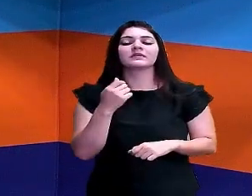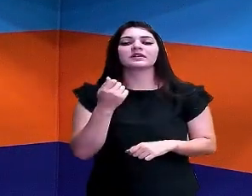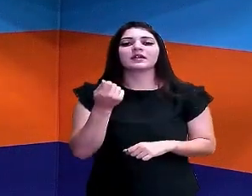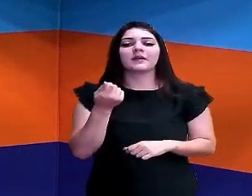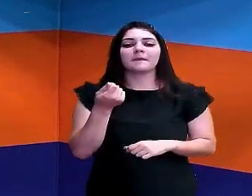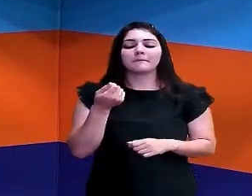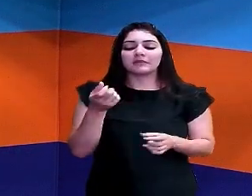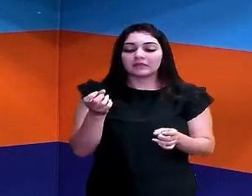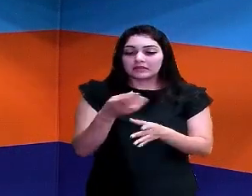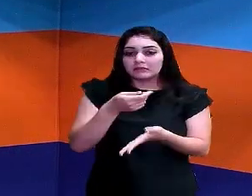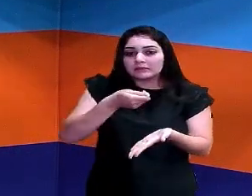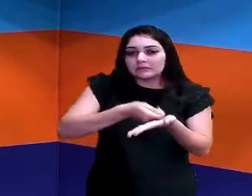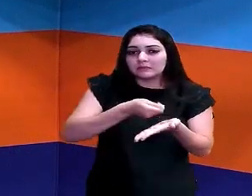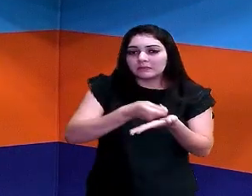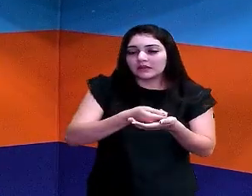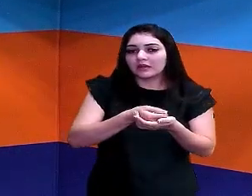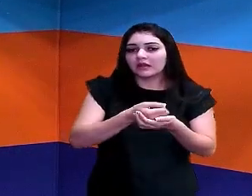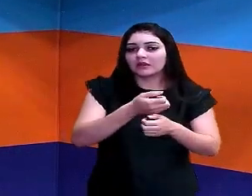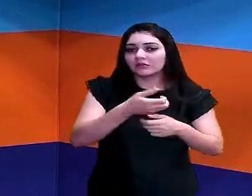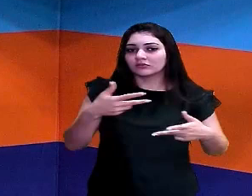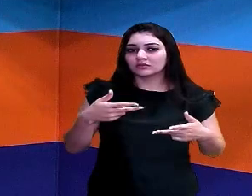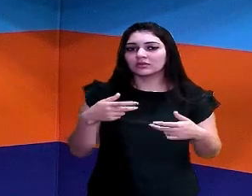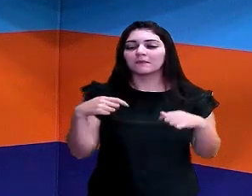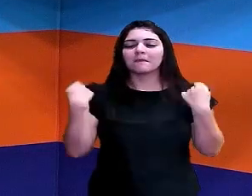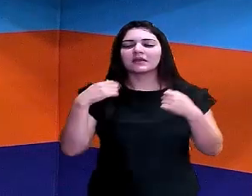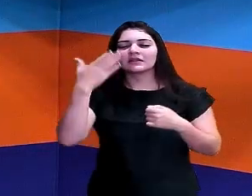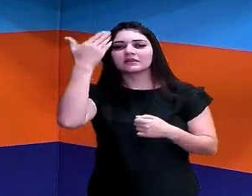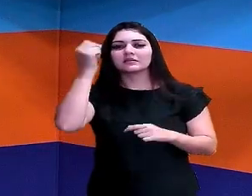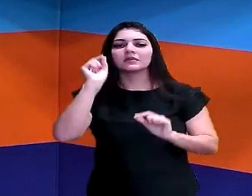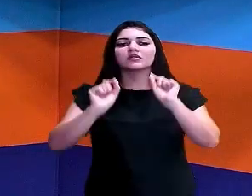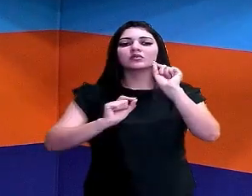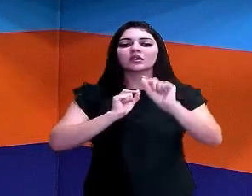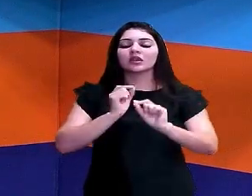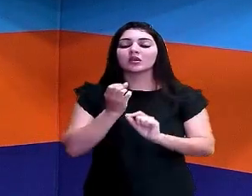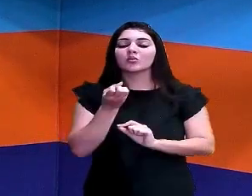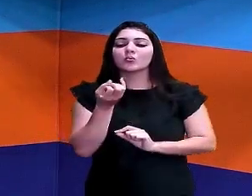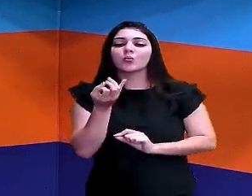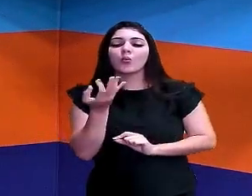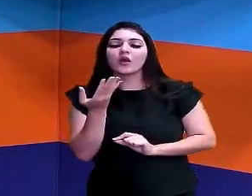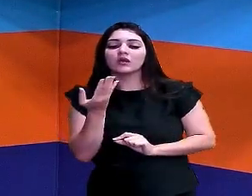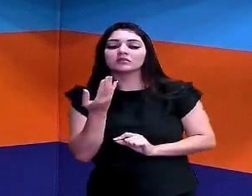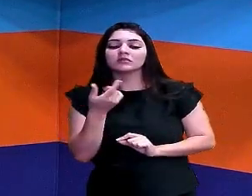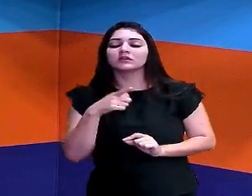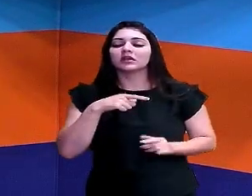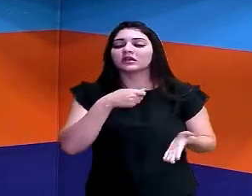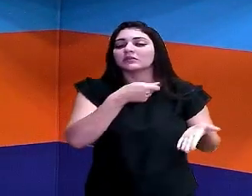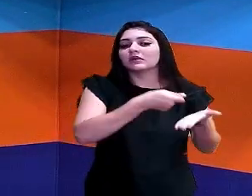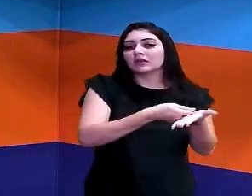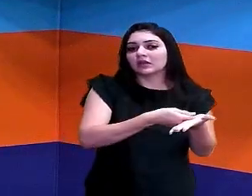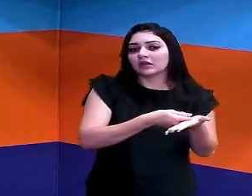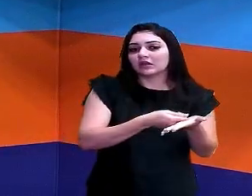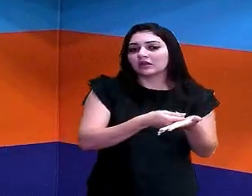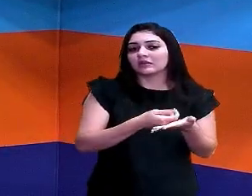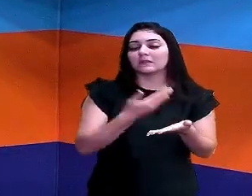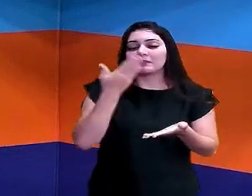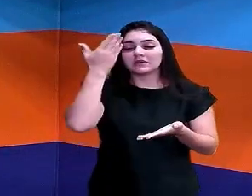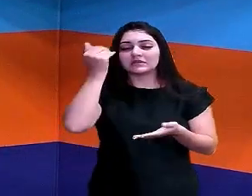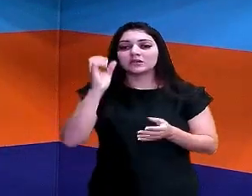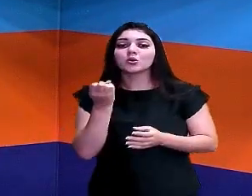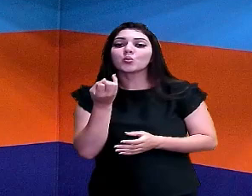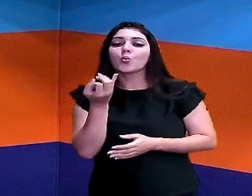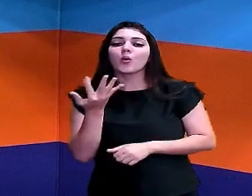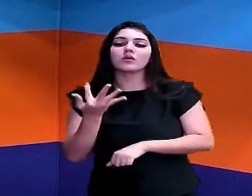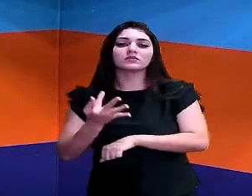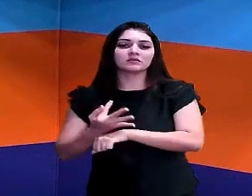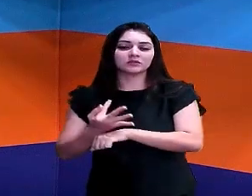de pagar as dívidas dele? Primeiro eu preciso saber quanto ele está devendo, né? Para poder saber quanto é que está faltando. Então, a